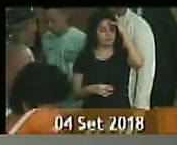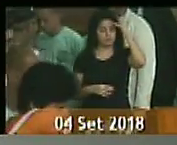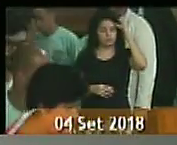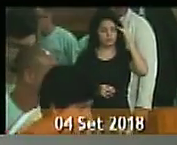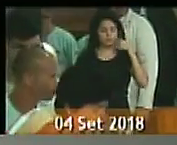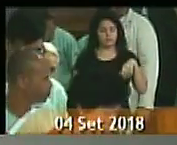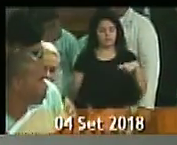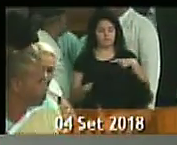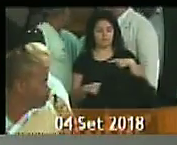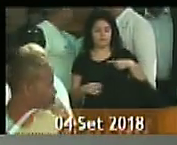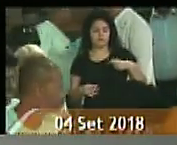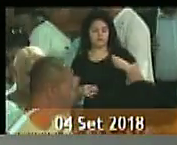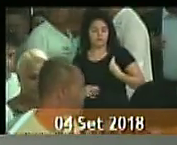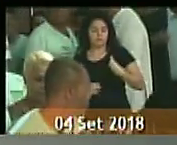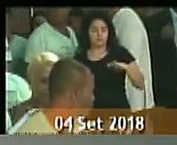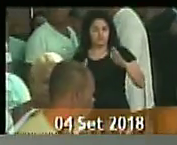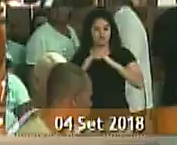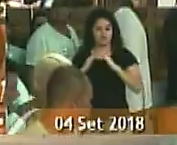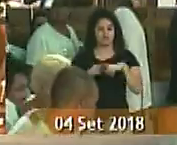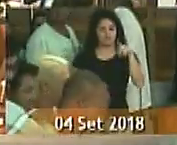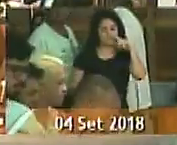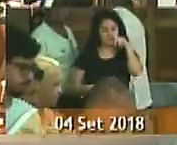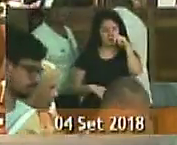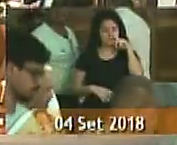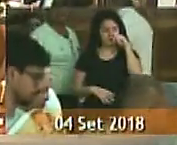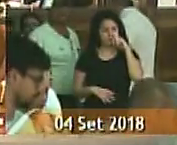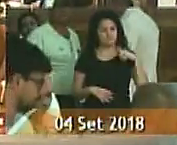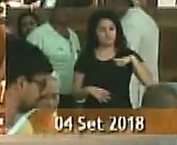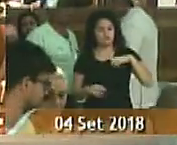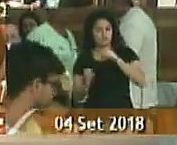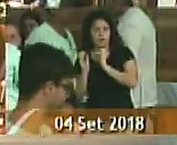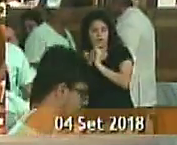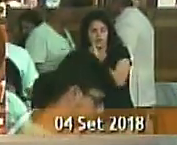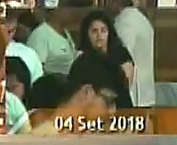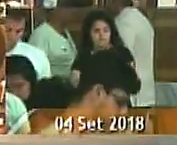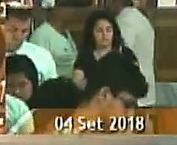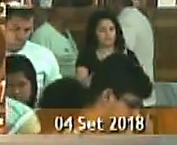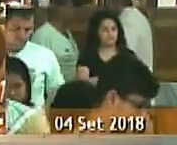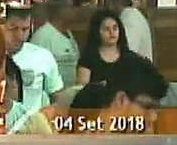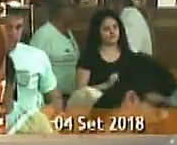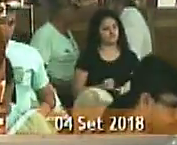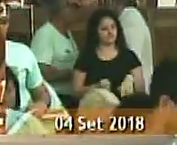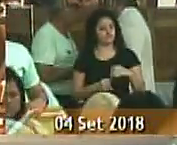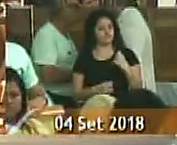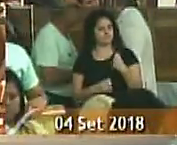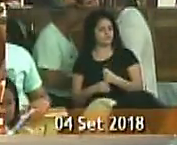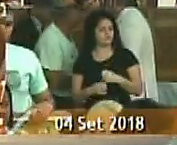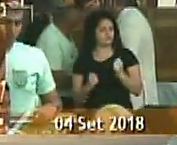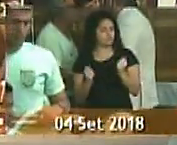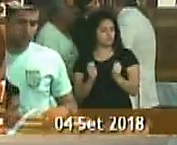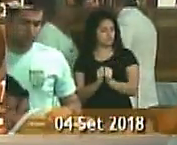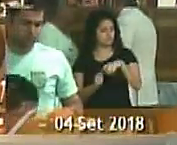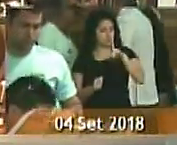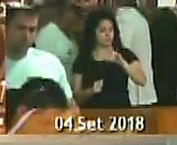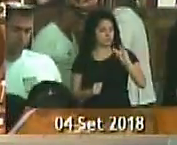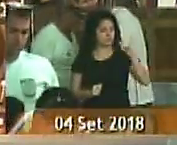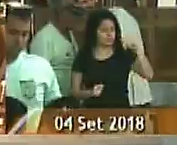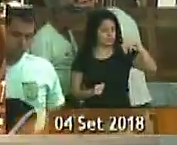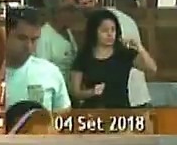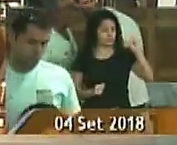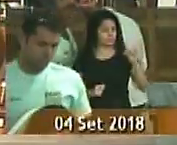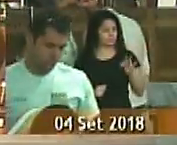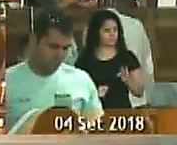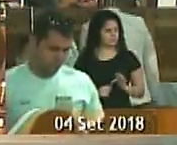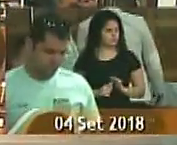para o sistema de alerta e alarme comunitário na educação do trânsito junto com a Superintendência de Transportes e